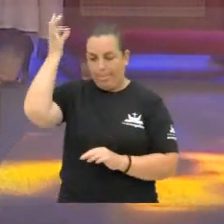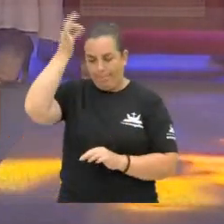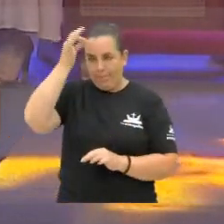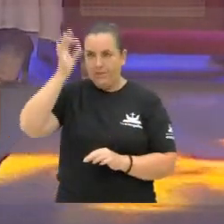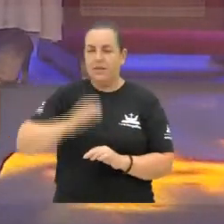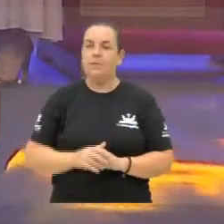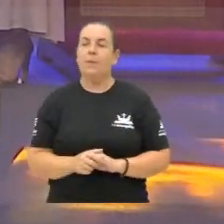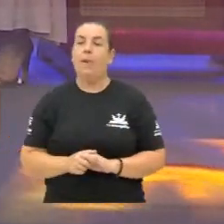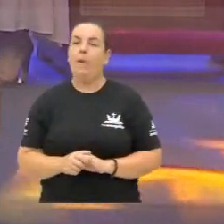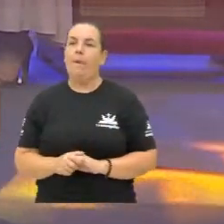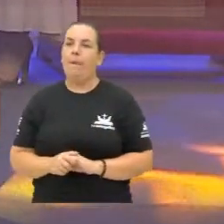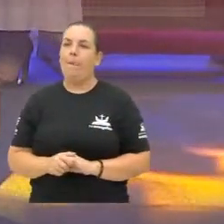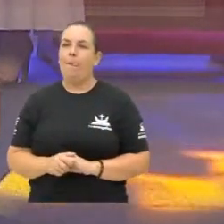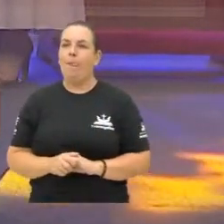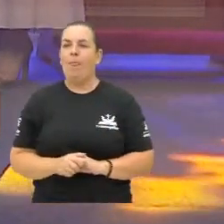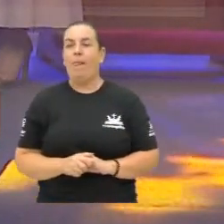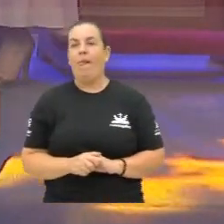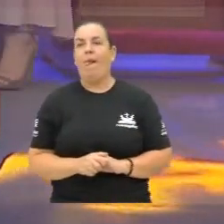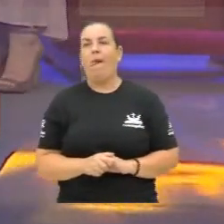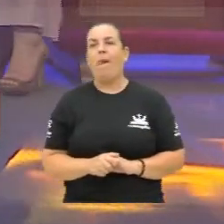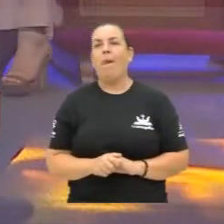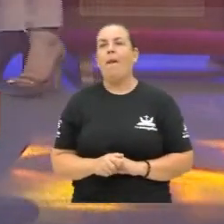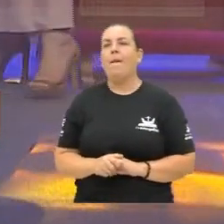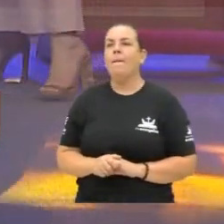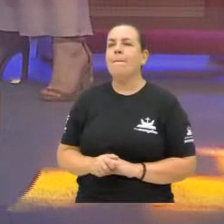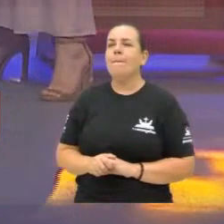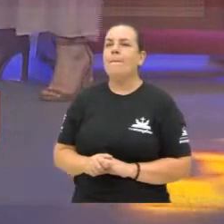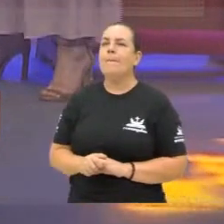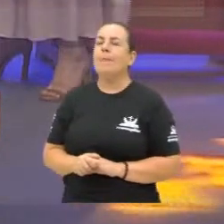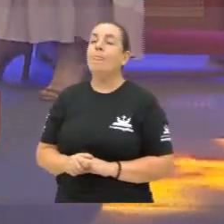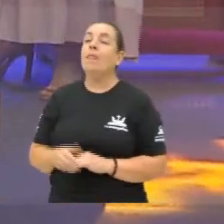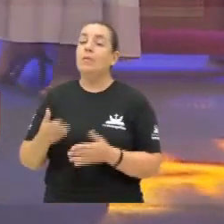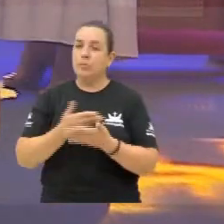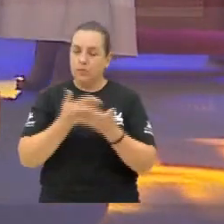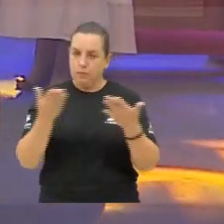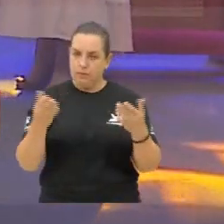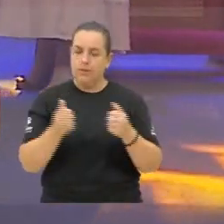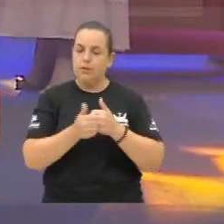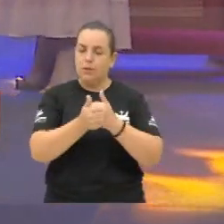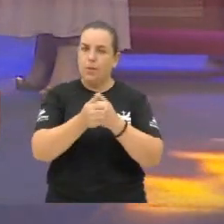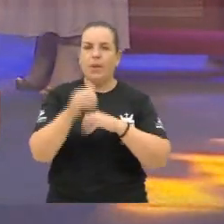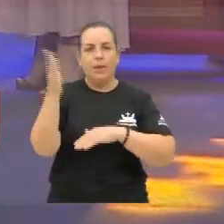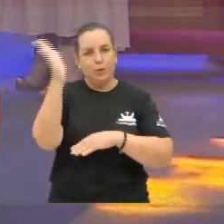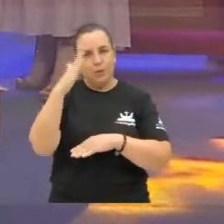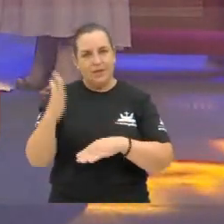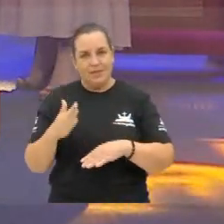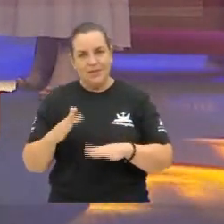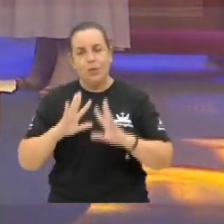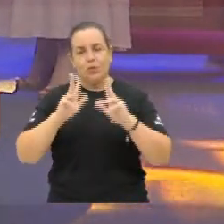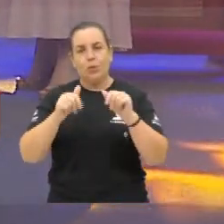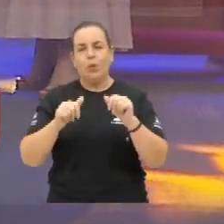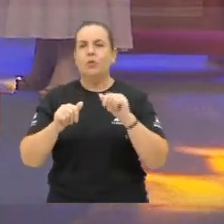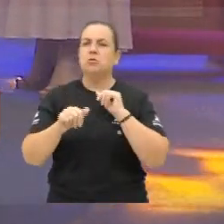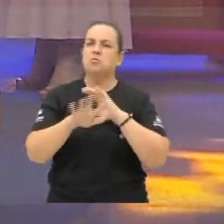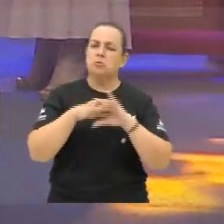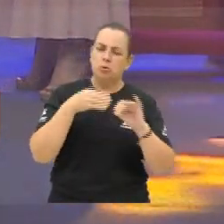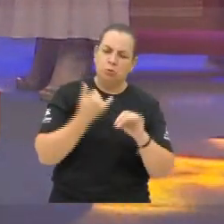Léo. Estamos tentando cumprir o distanciamento. E você que nos acompanha em todo o Brasil, pelos canais